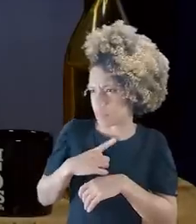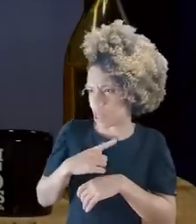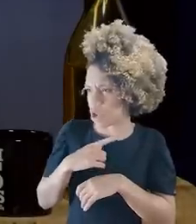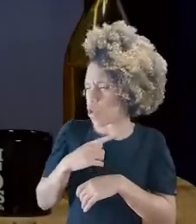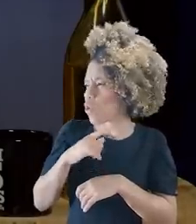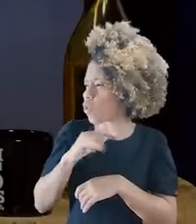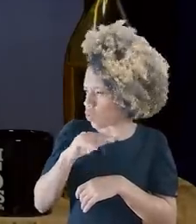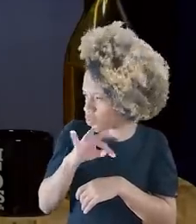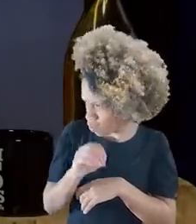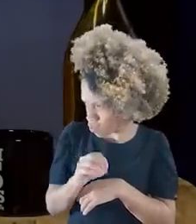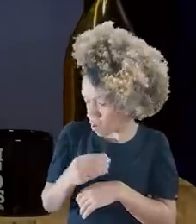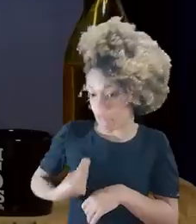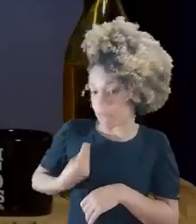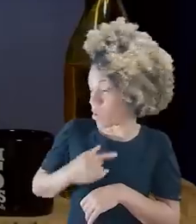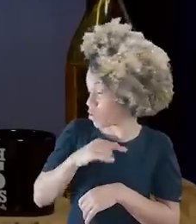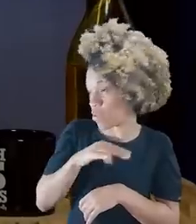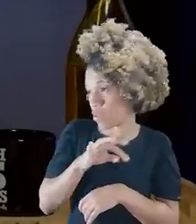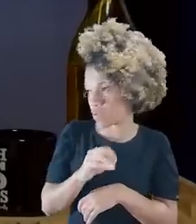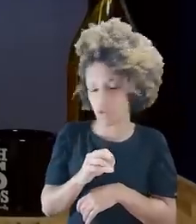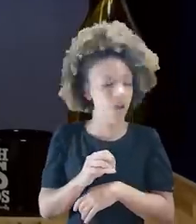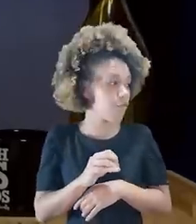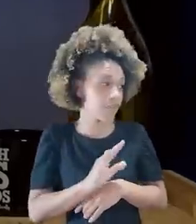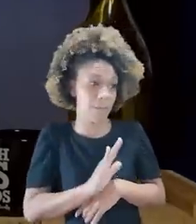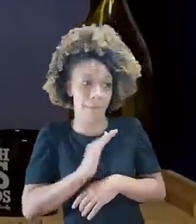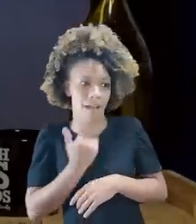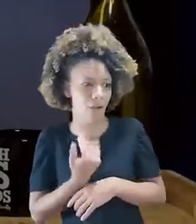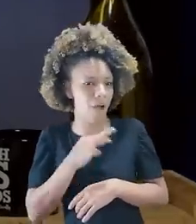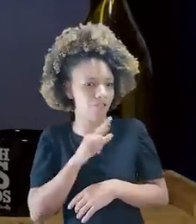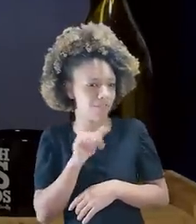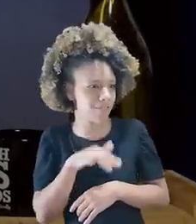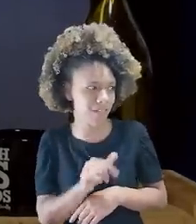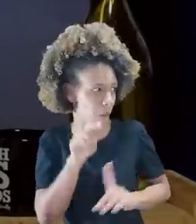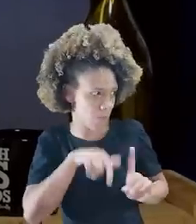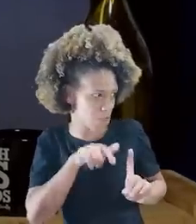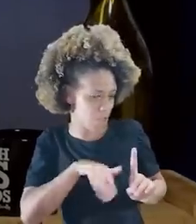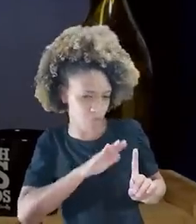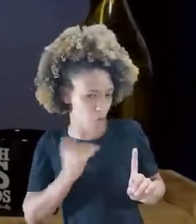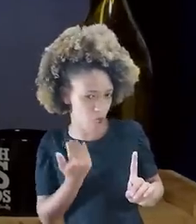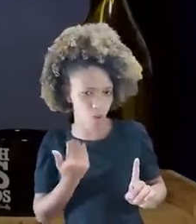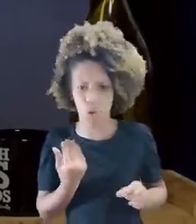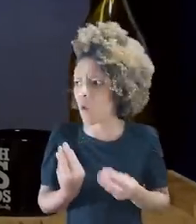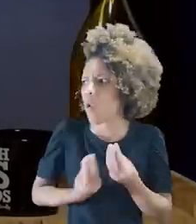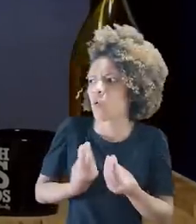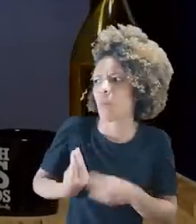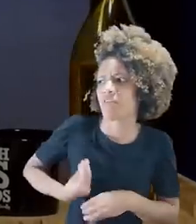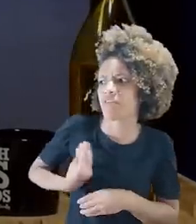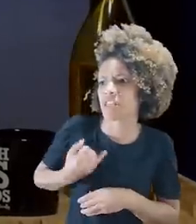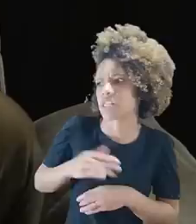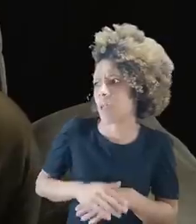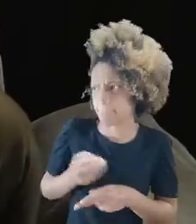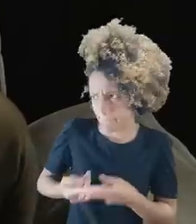chega para você você acabou de viver um luto você tá triste tá com Monte problema a pessoa chega para você e fala assim ai vamos jogar Bingo vamos jogar vamos ali é dançar